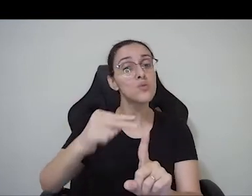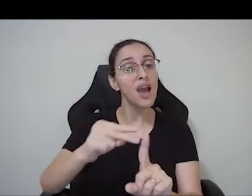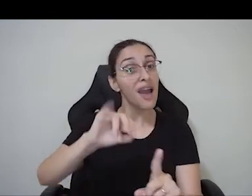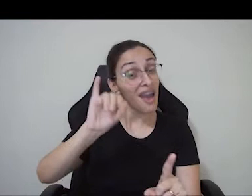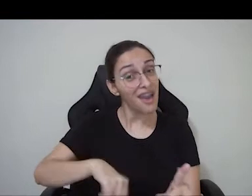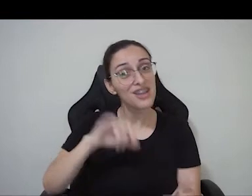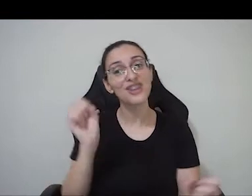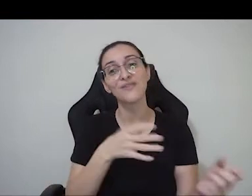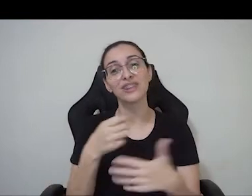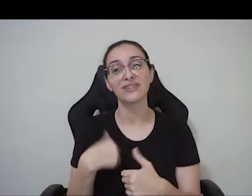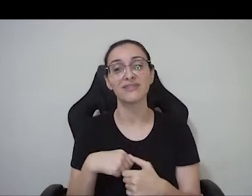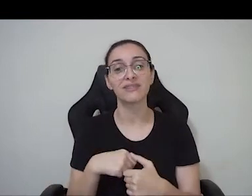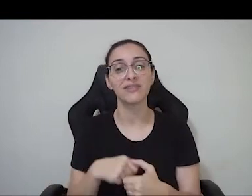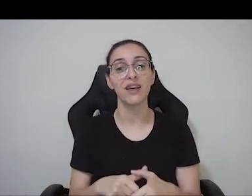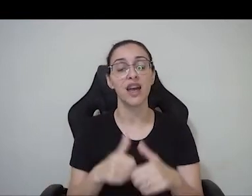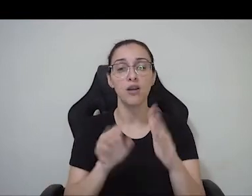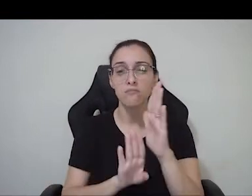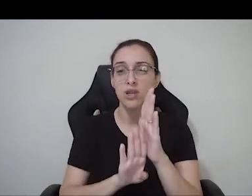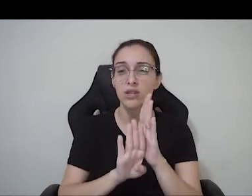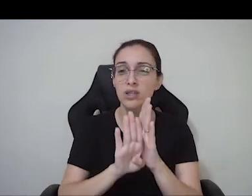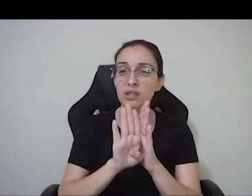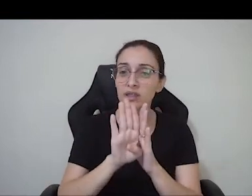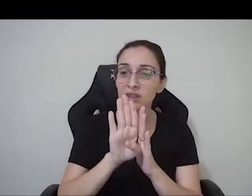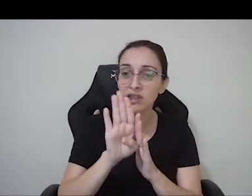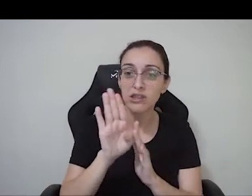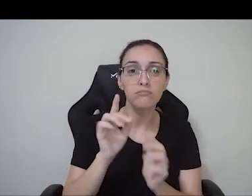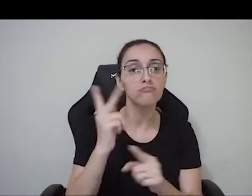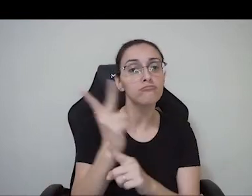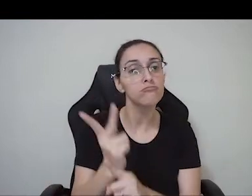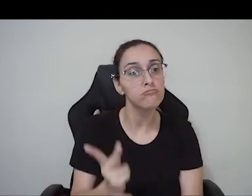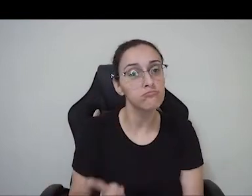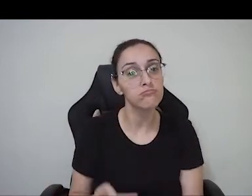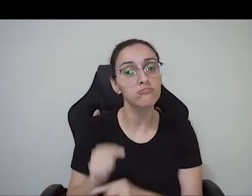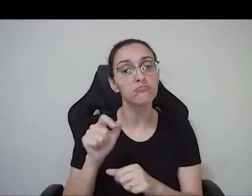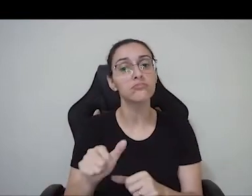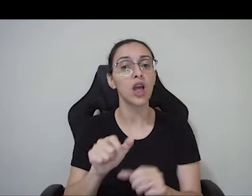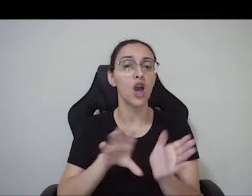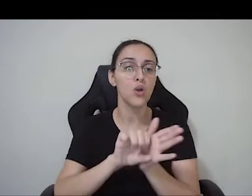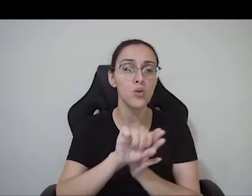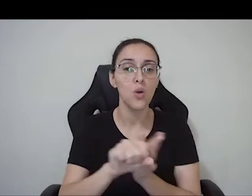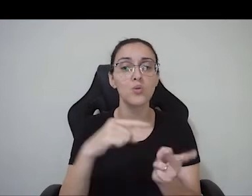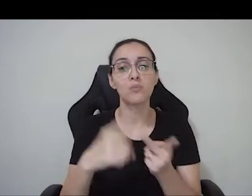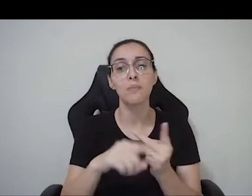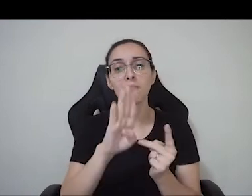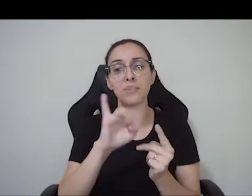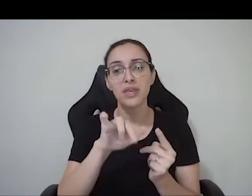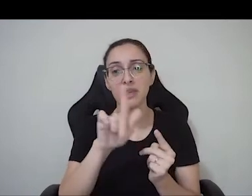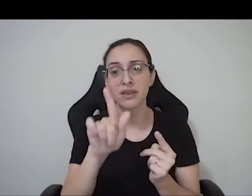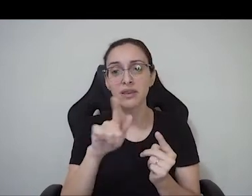inovação. Aumentar a tua busca em buscadores como Google, Bing e